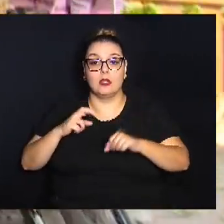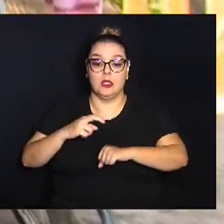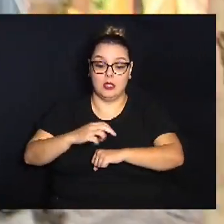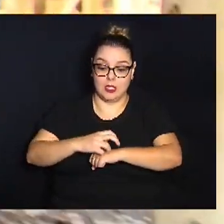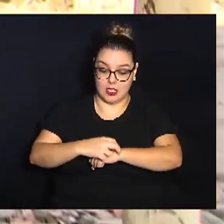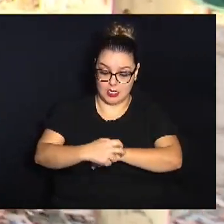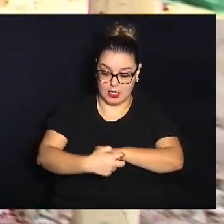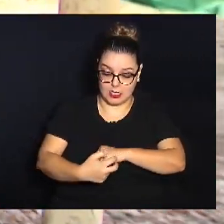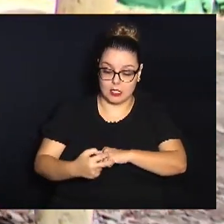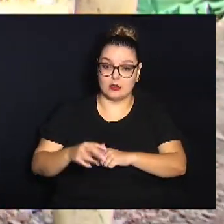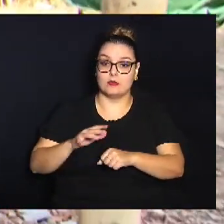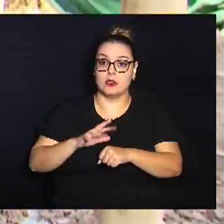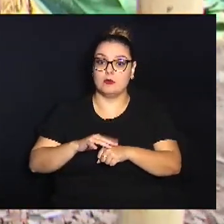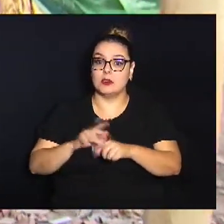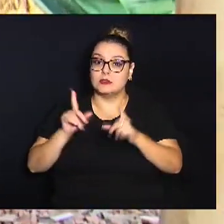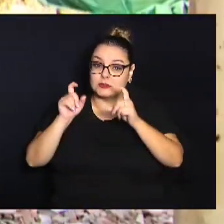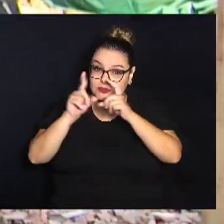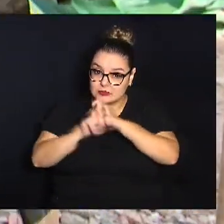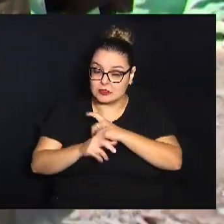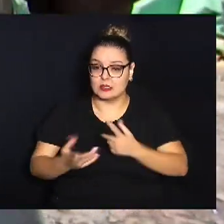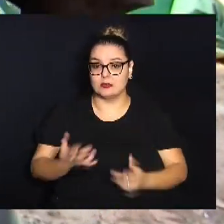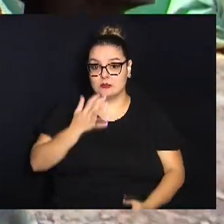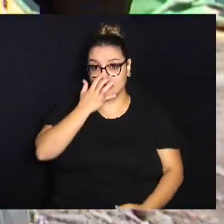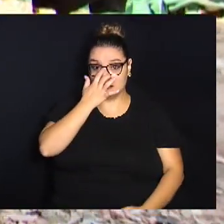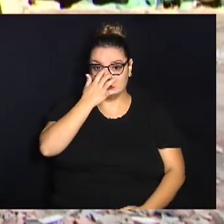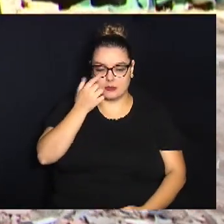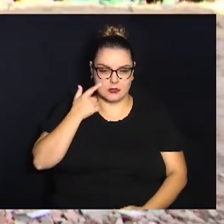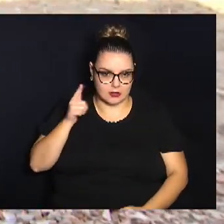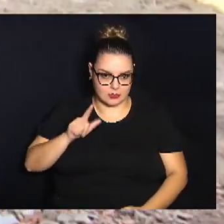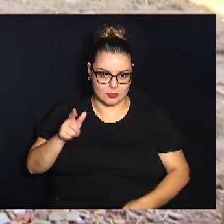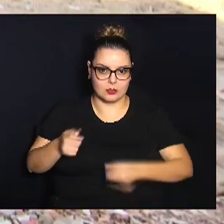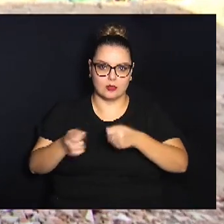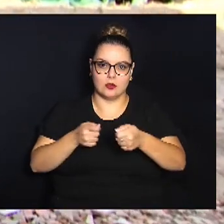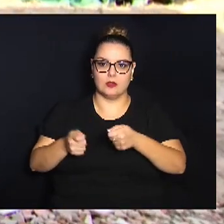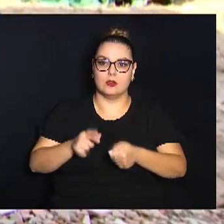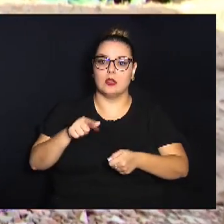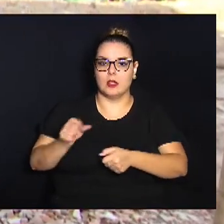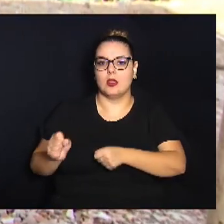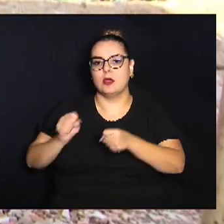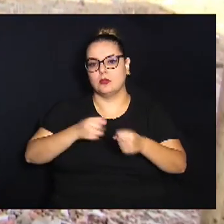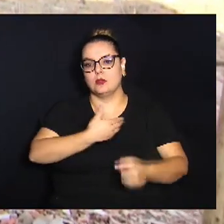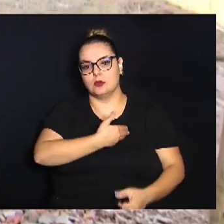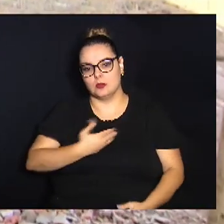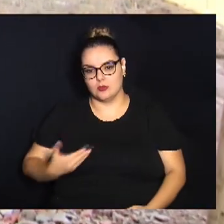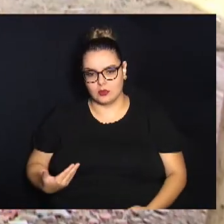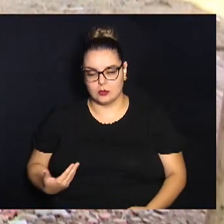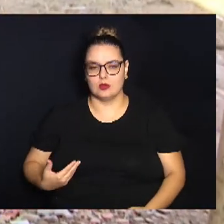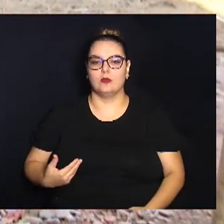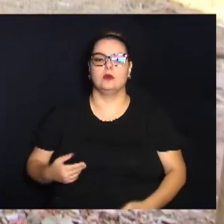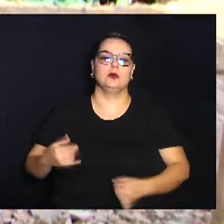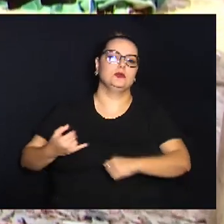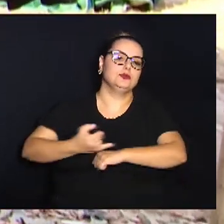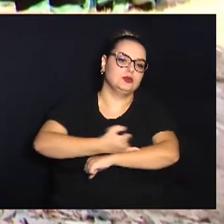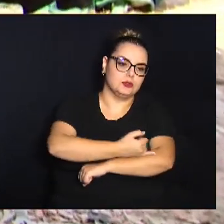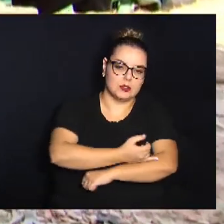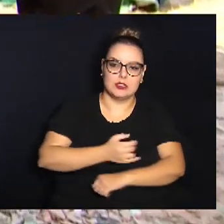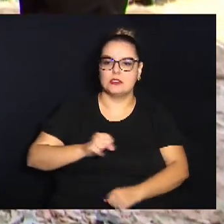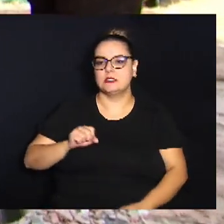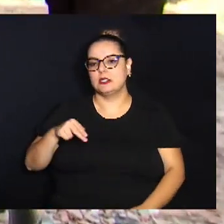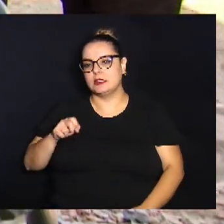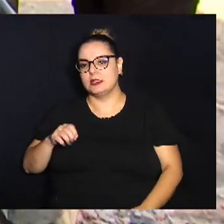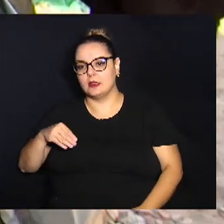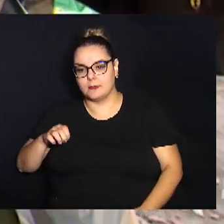doença muito complexa, né? Então, é claro que parte do controle dela é do poder público, com questões de infraestrutura,